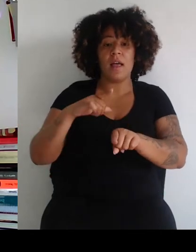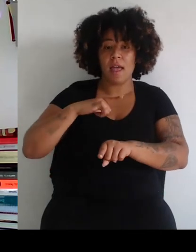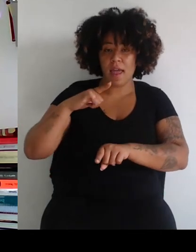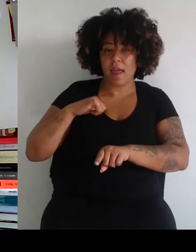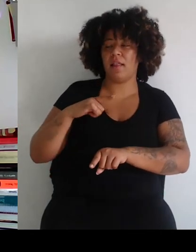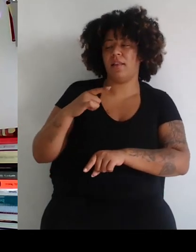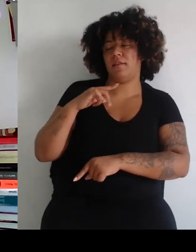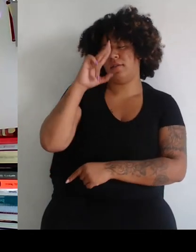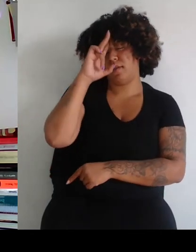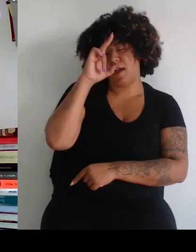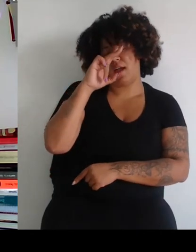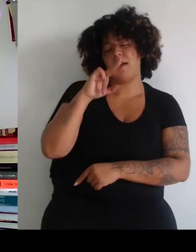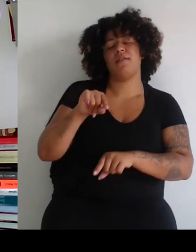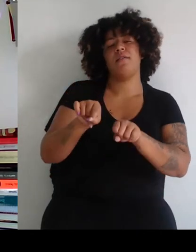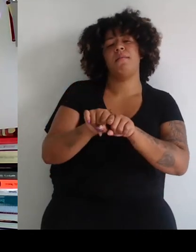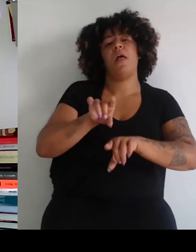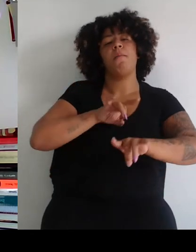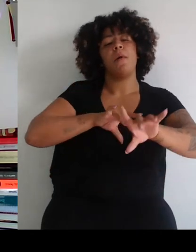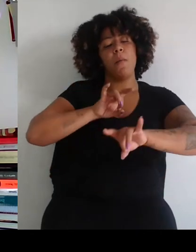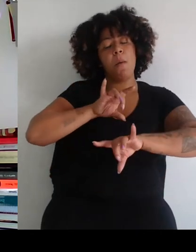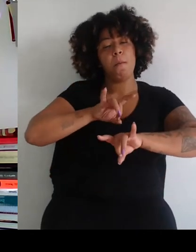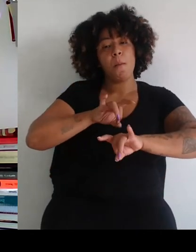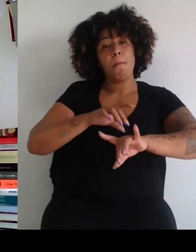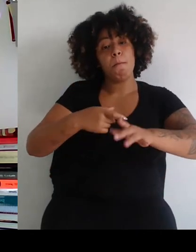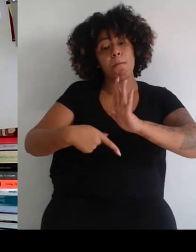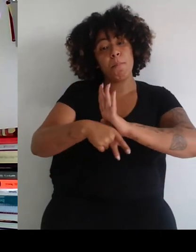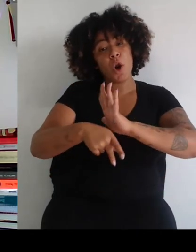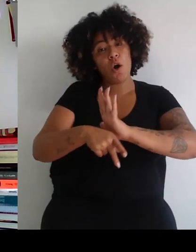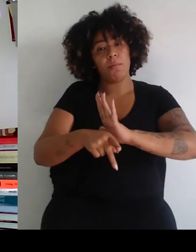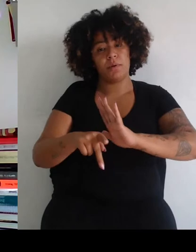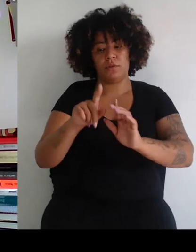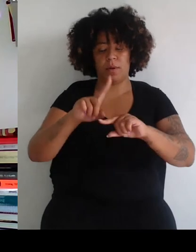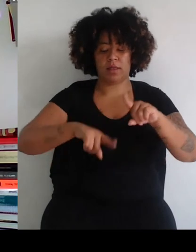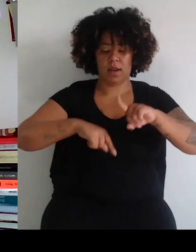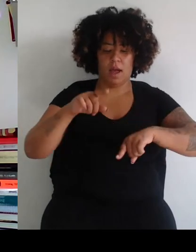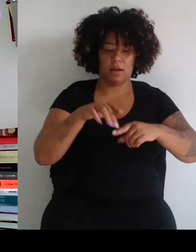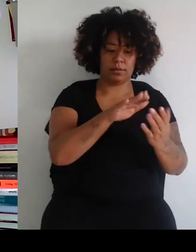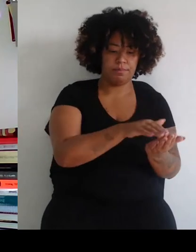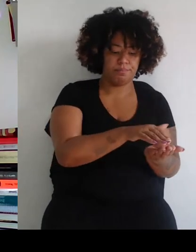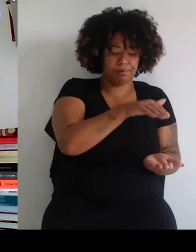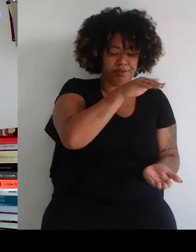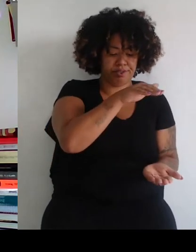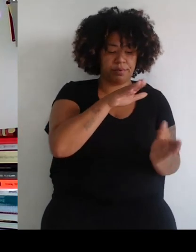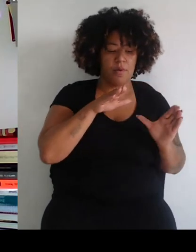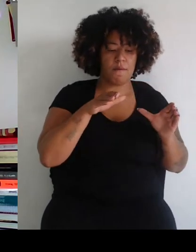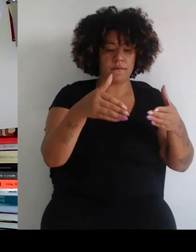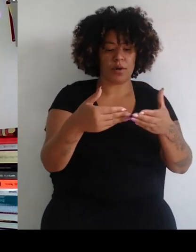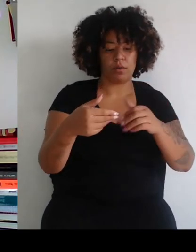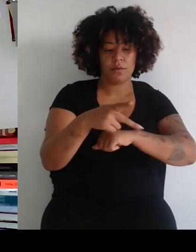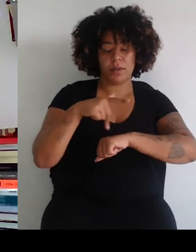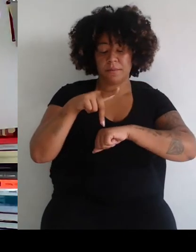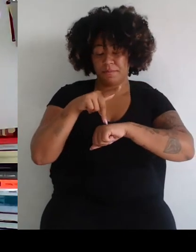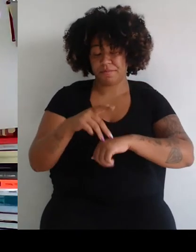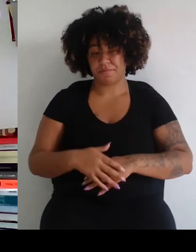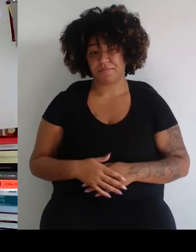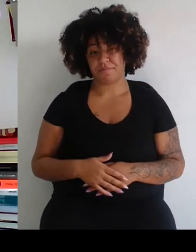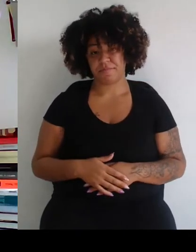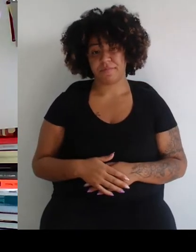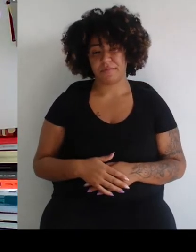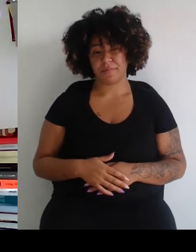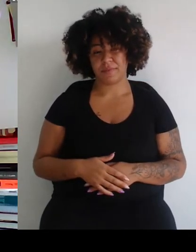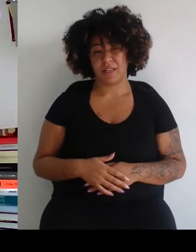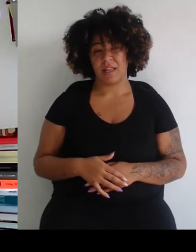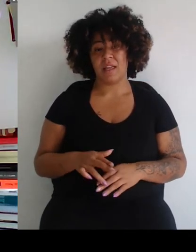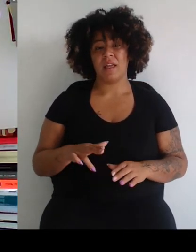no período entre guerras tema do seu próximo livro atualmente desenvolve também um projeto financiado que Visa explorar a